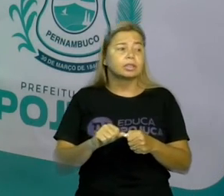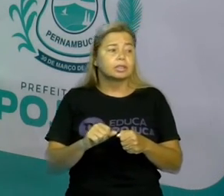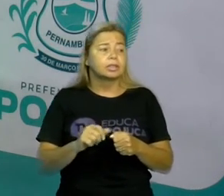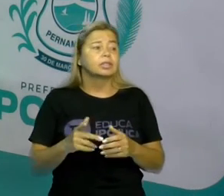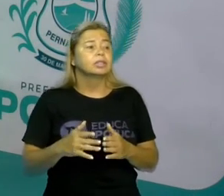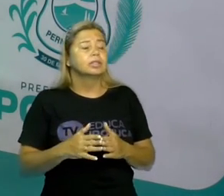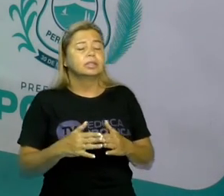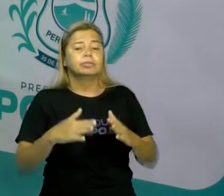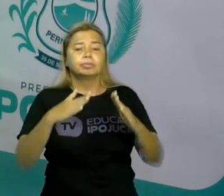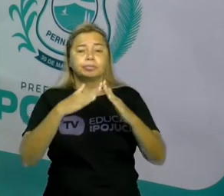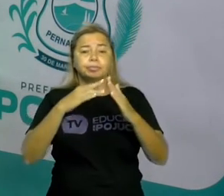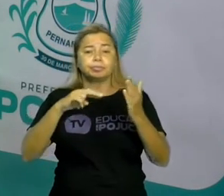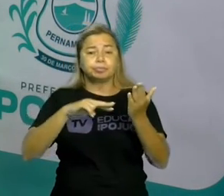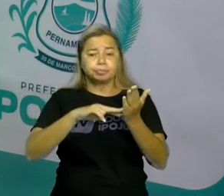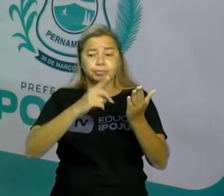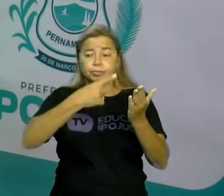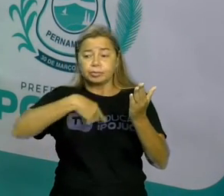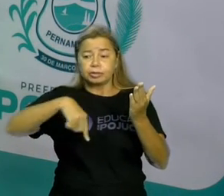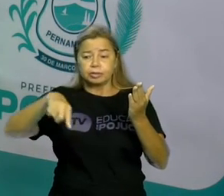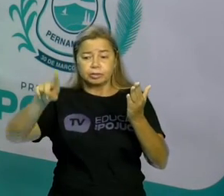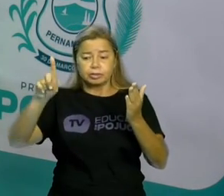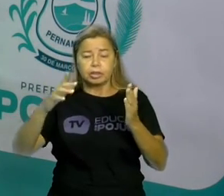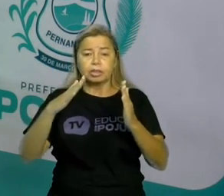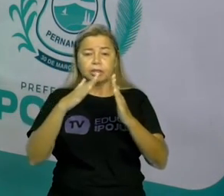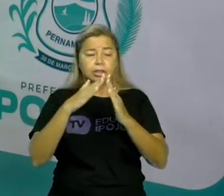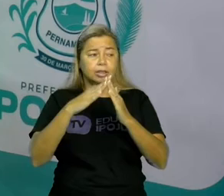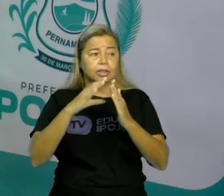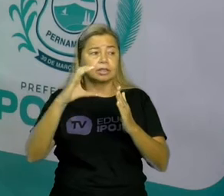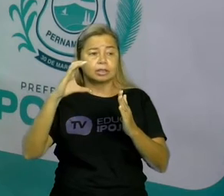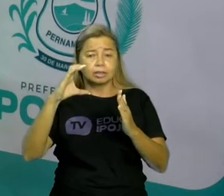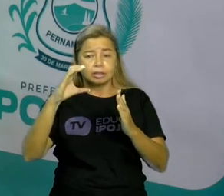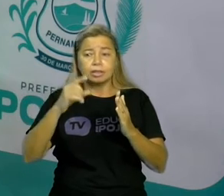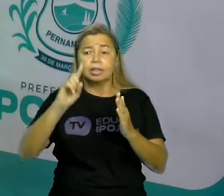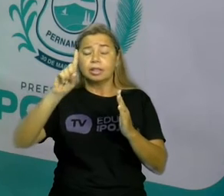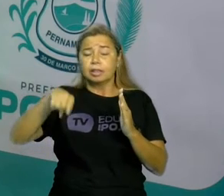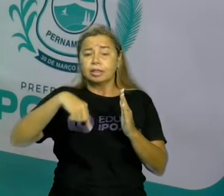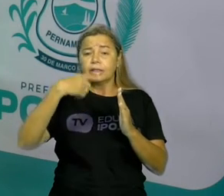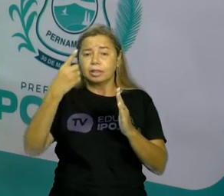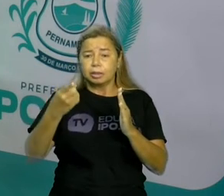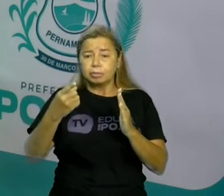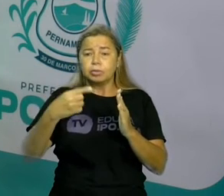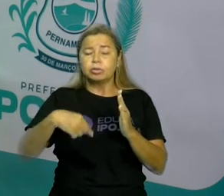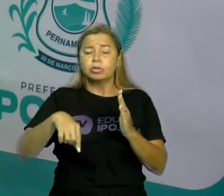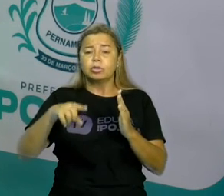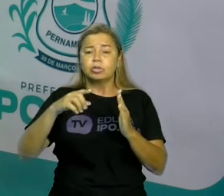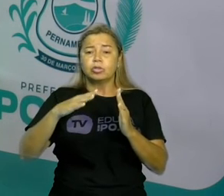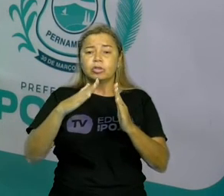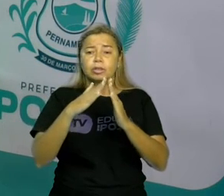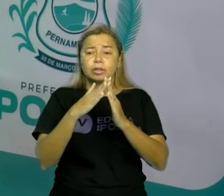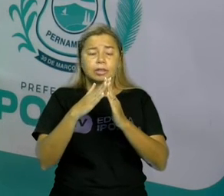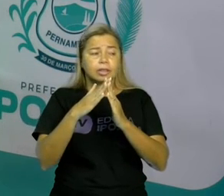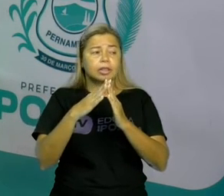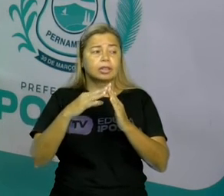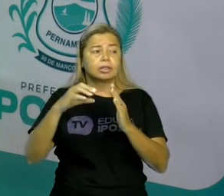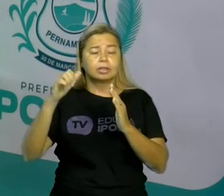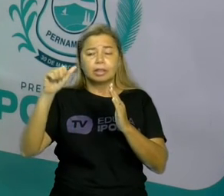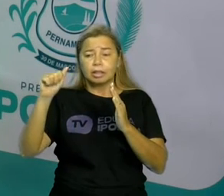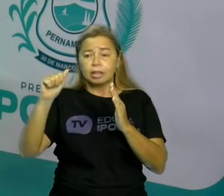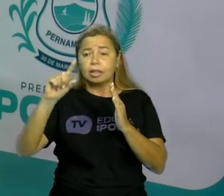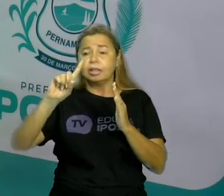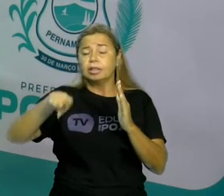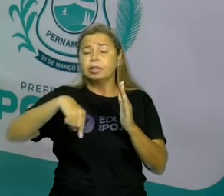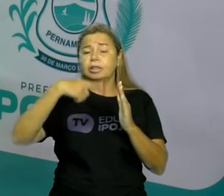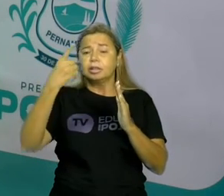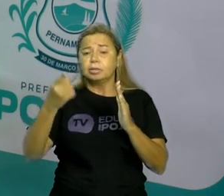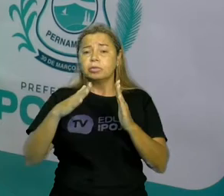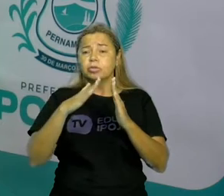C, fazer a entrega da casa A, olha só, depois, em seguida,